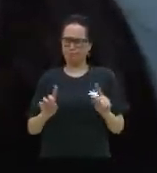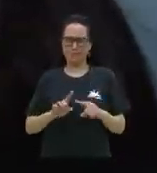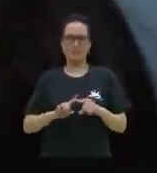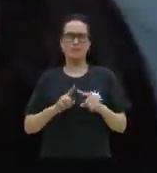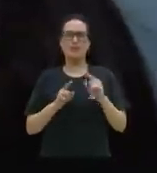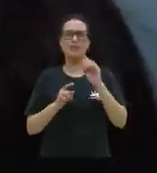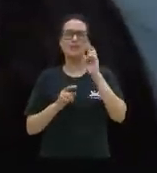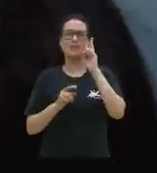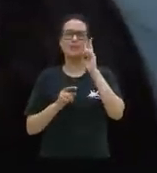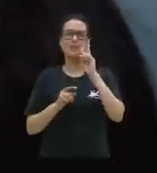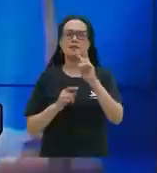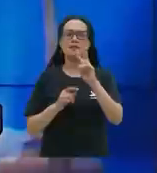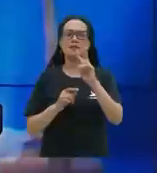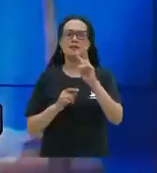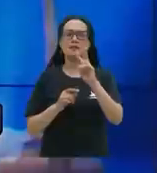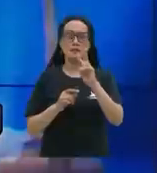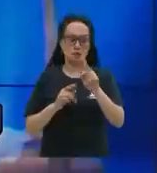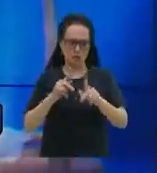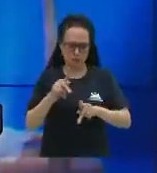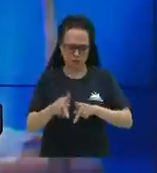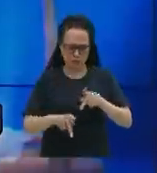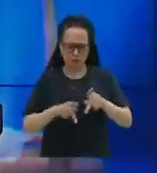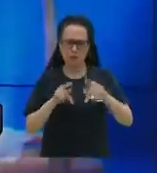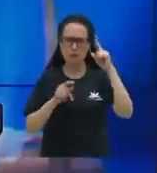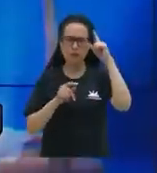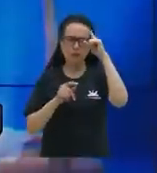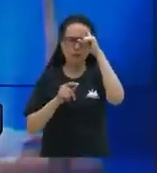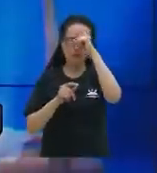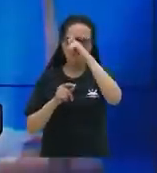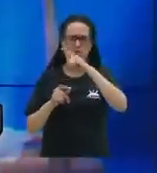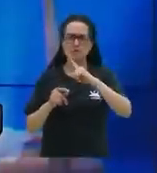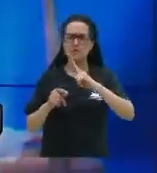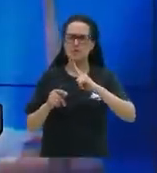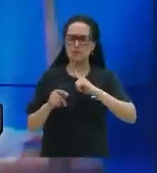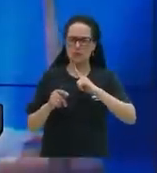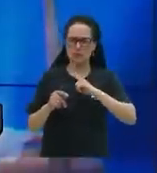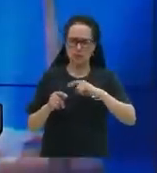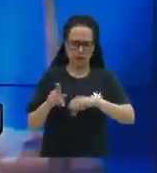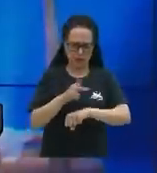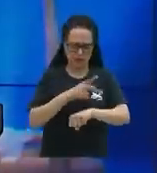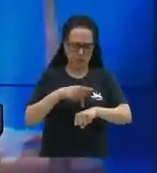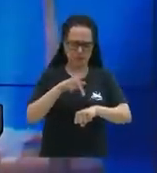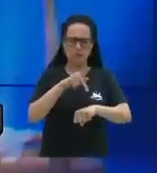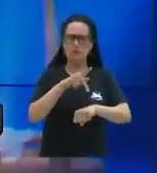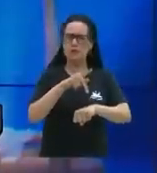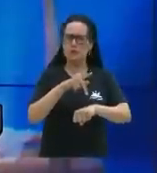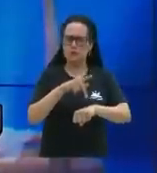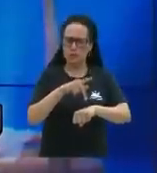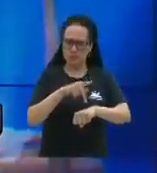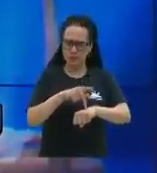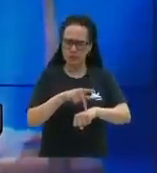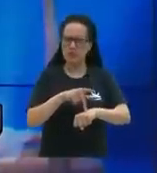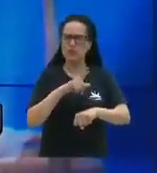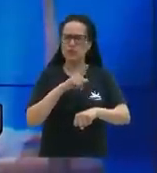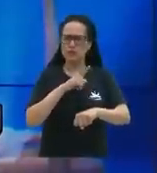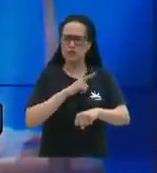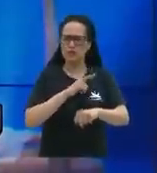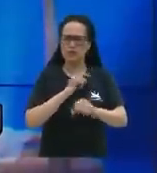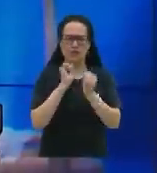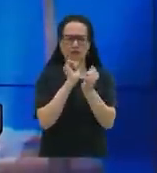povo que vivia com tanta dificuldade, dominado. Era um país que vivia sob a servidão romana,